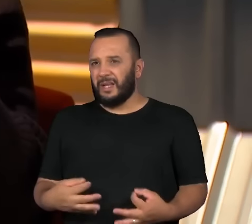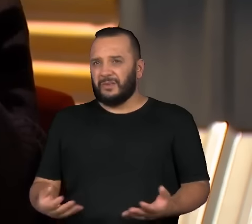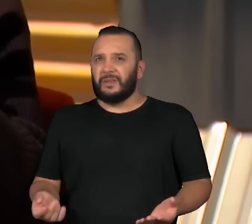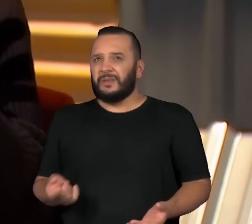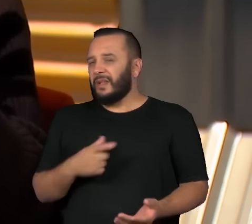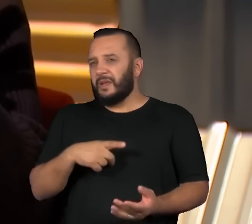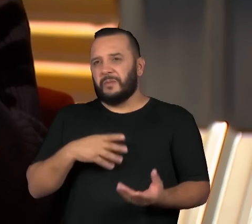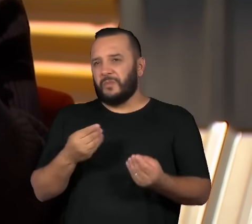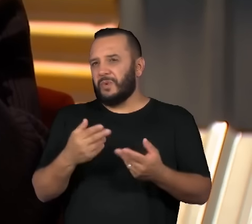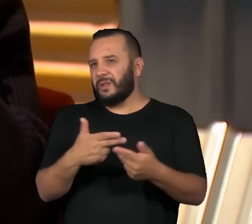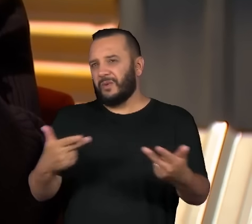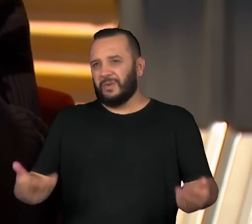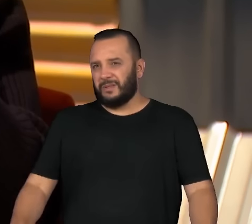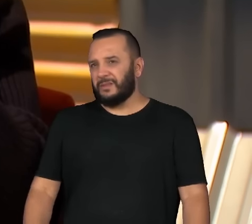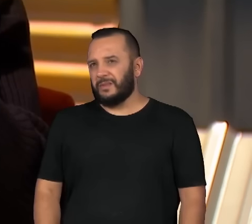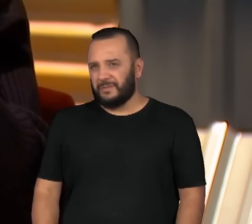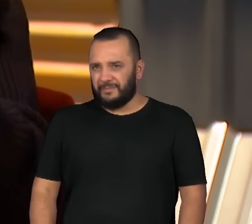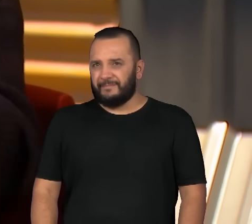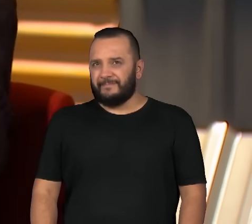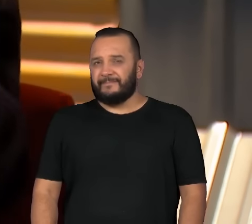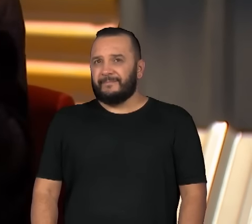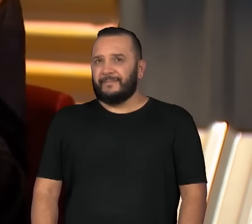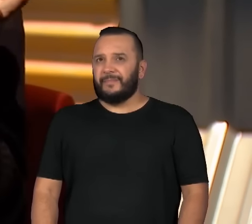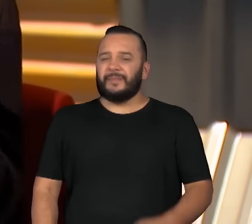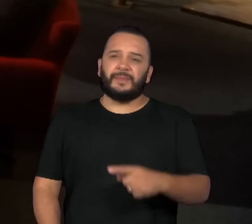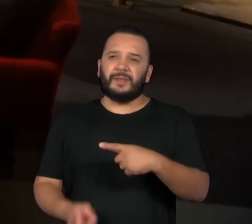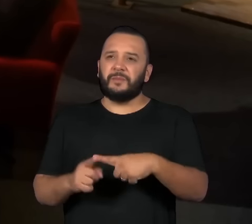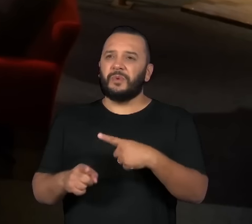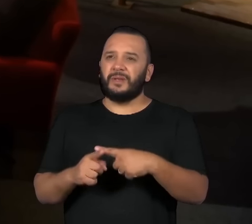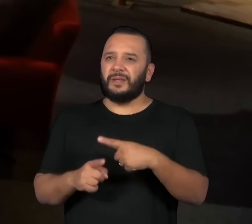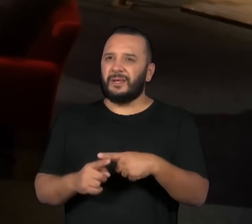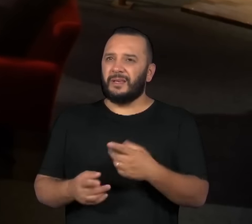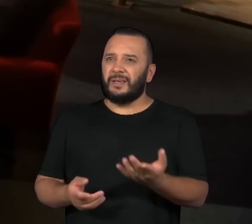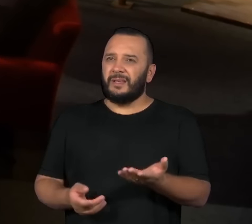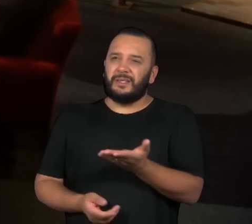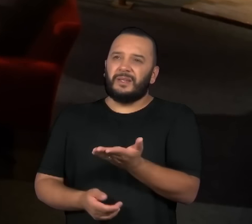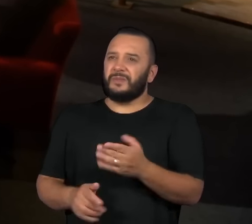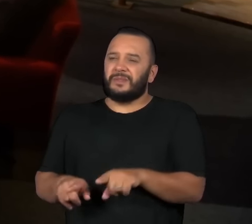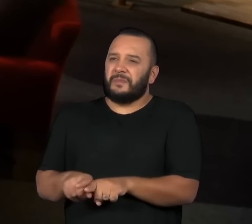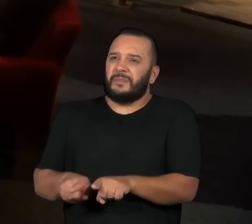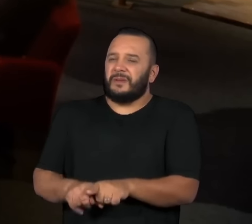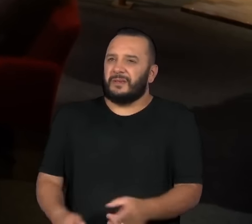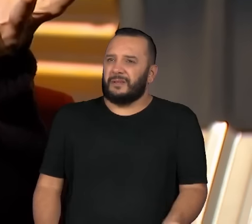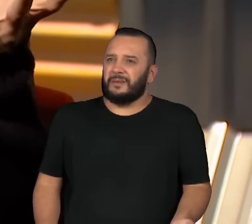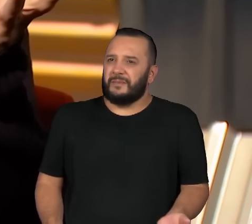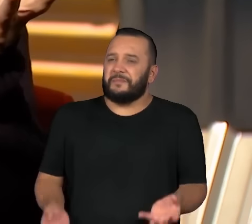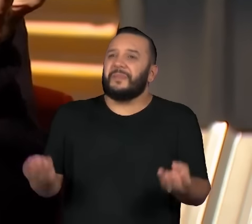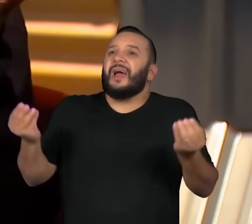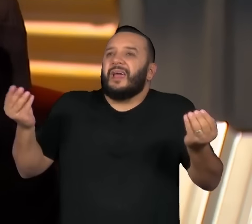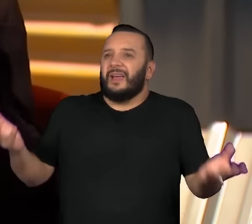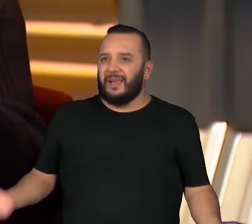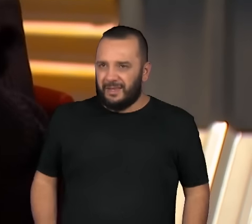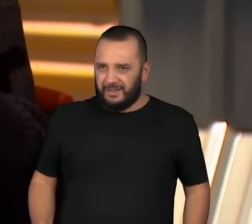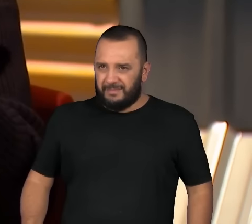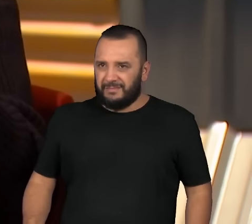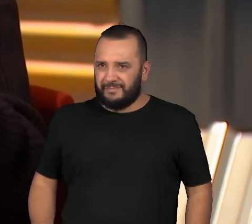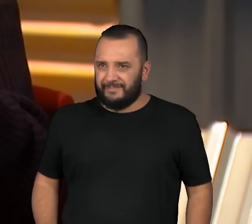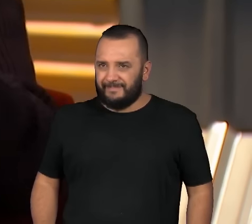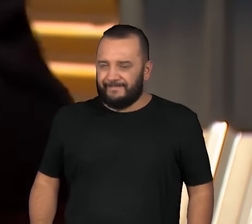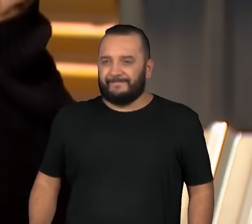de coisa. Mas, cara, o porquê disso também, o pra quê? Sim.